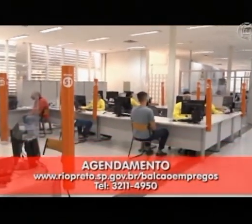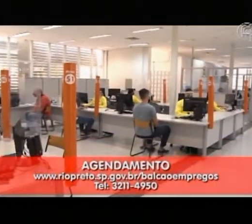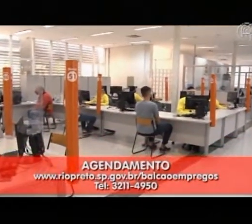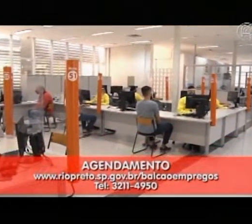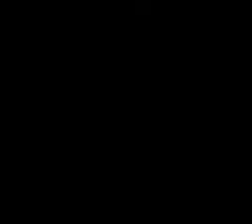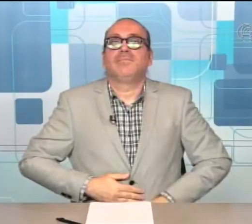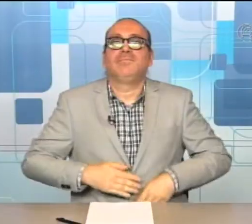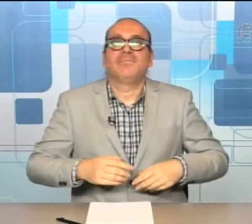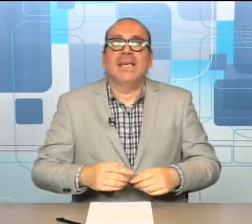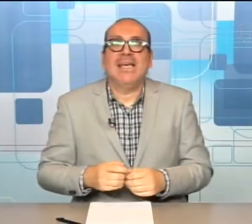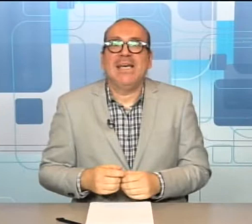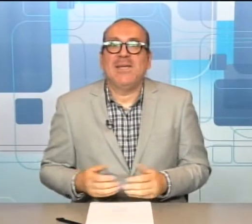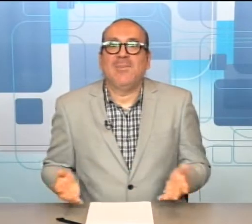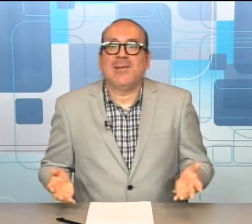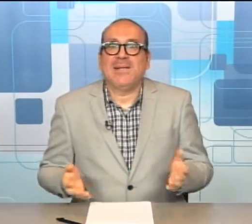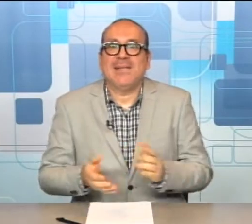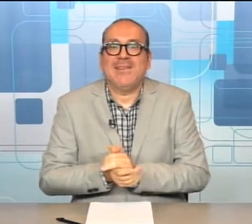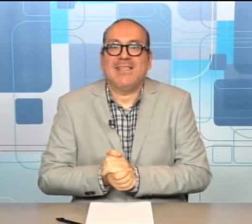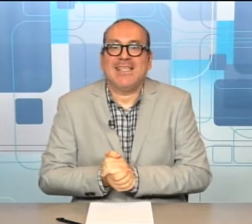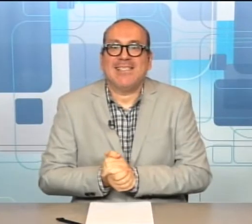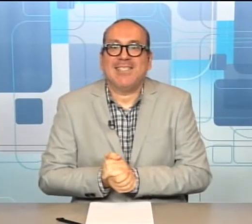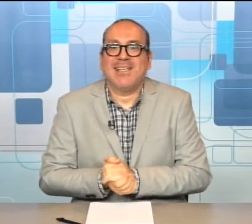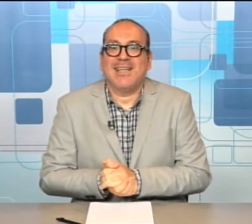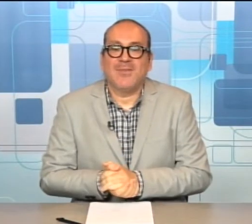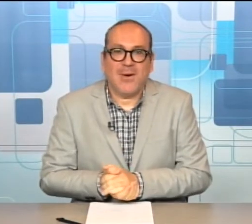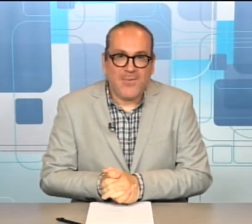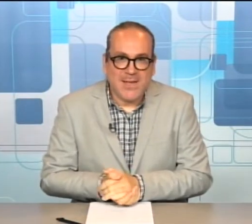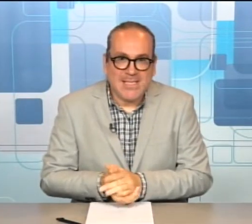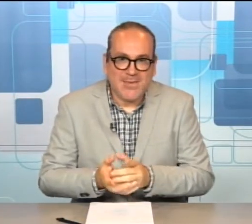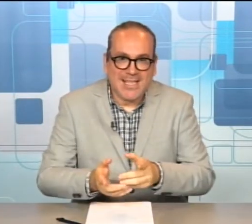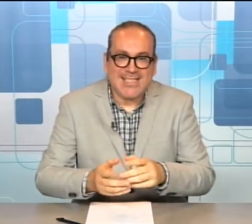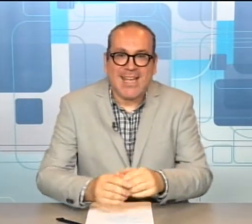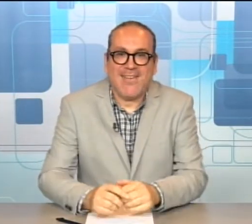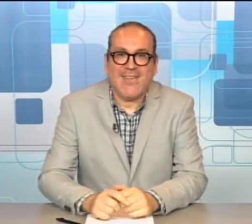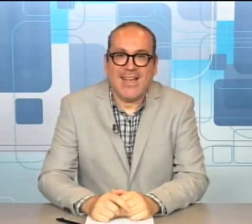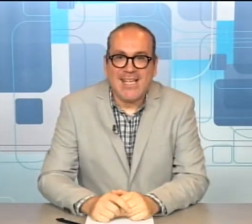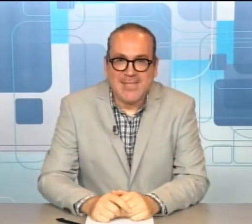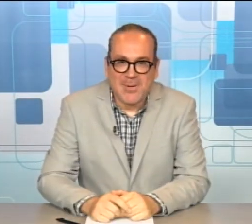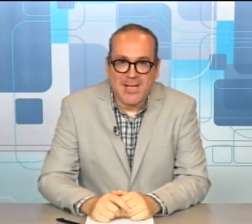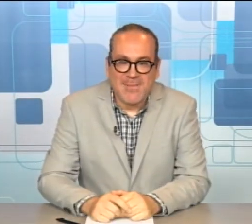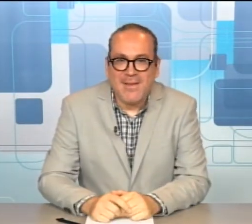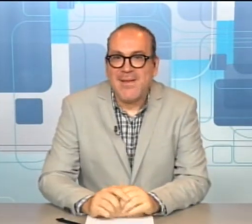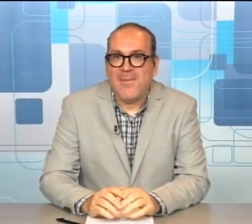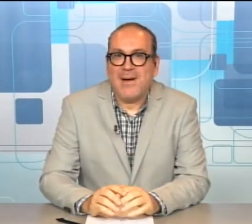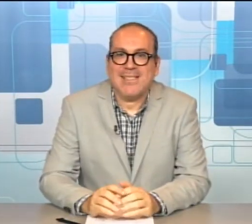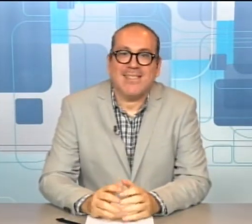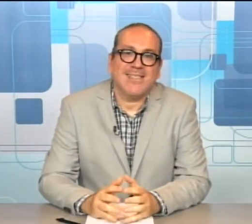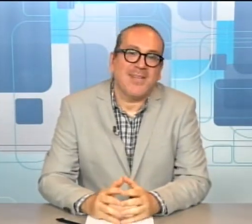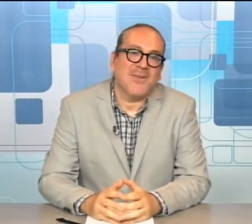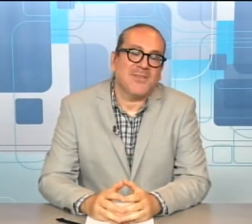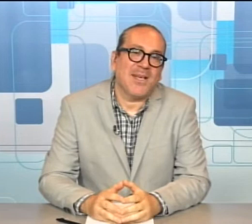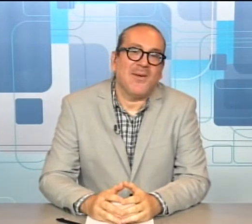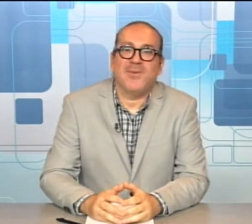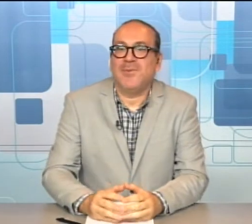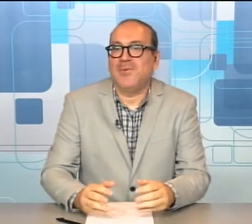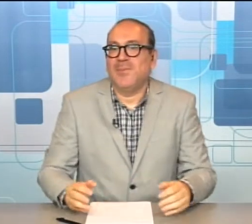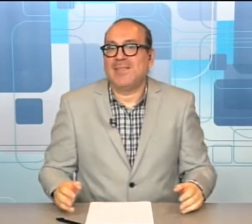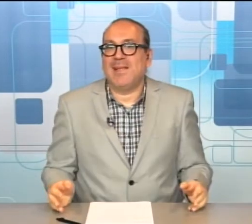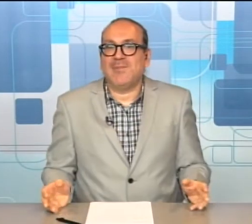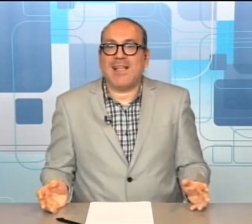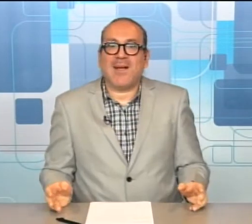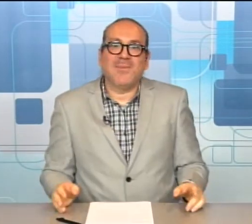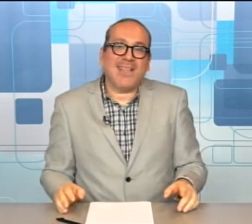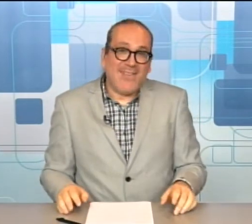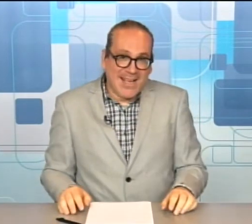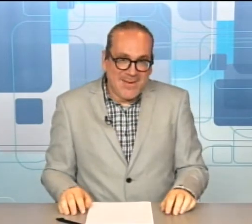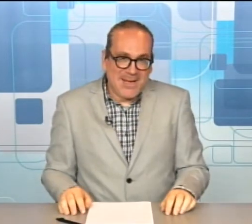riopreto.sp.gov.br/balcão-empregos. E o Panorama TVC está chegando ao fim. Se você quiser rever esse programa, basta acessar o nosso canal no YouTube.